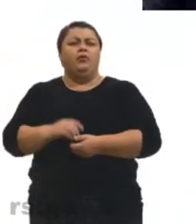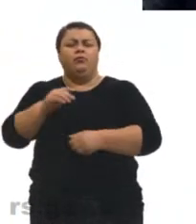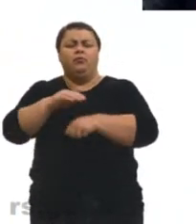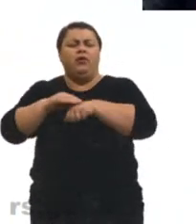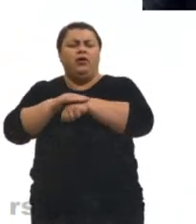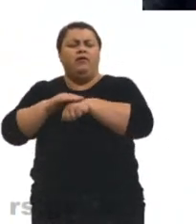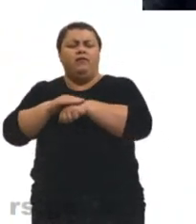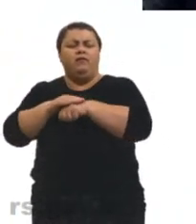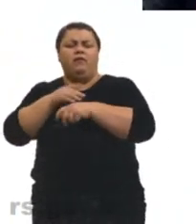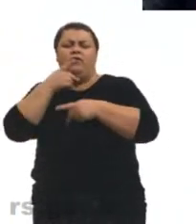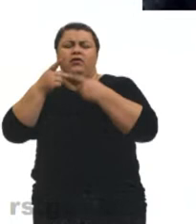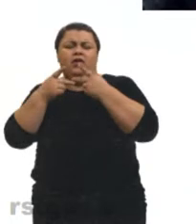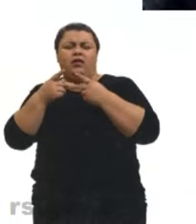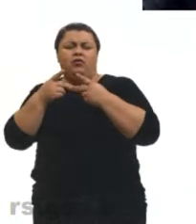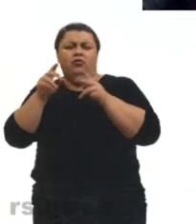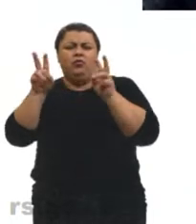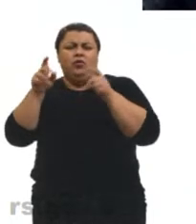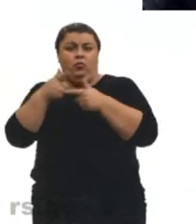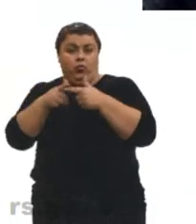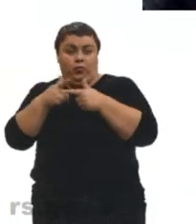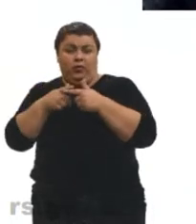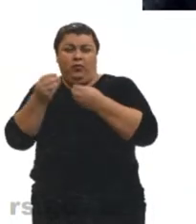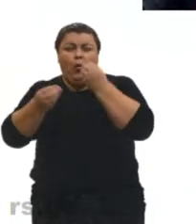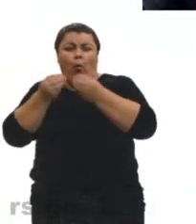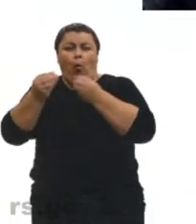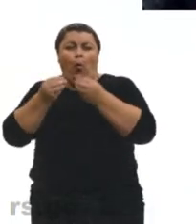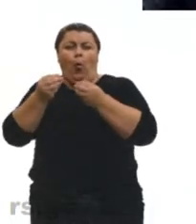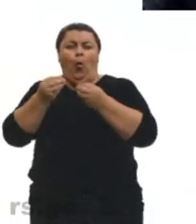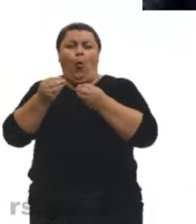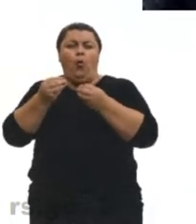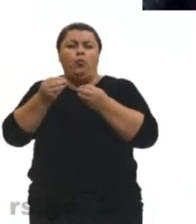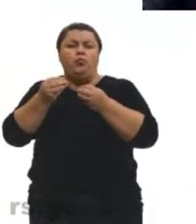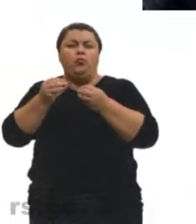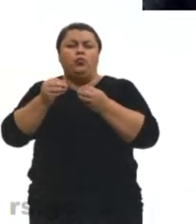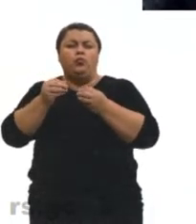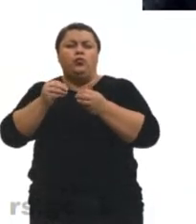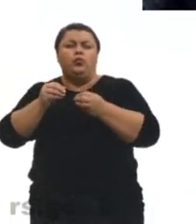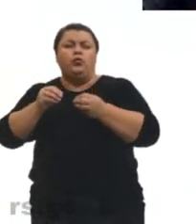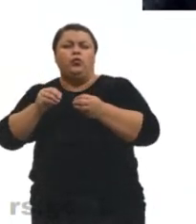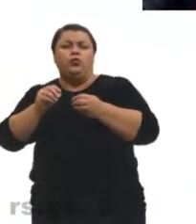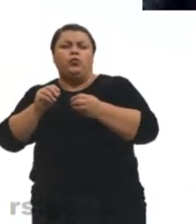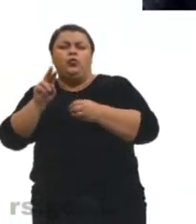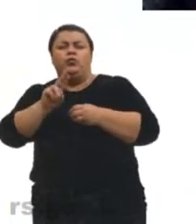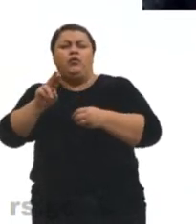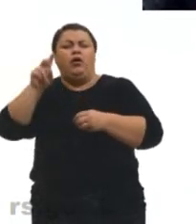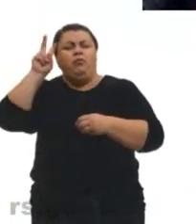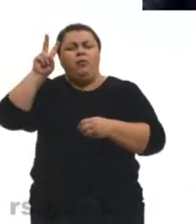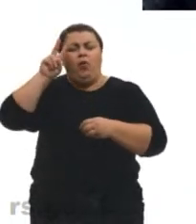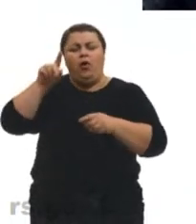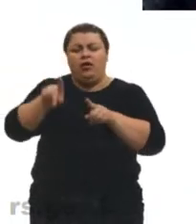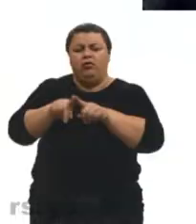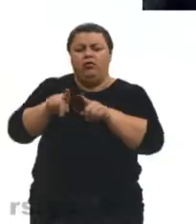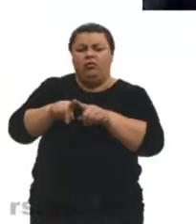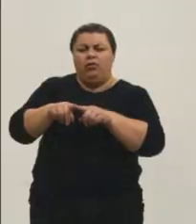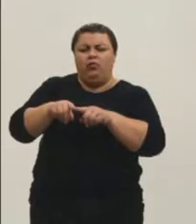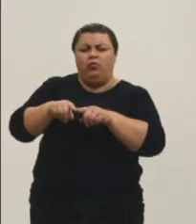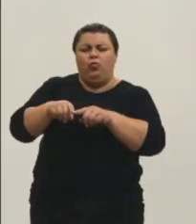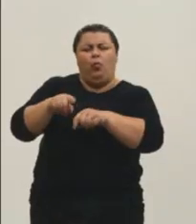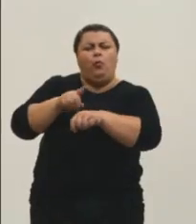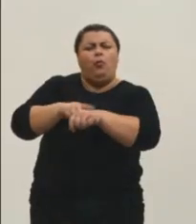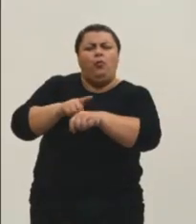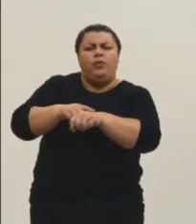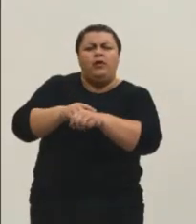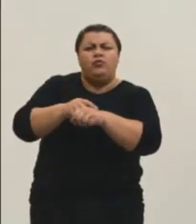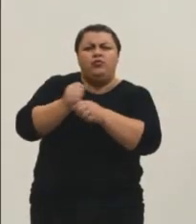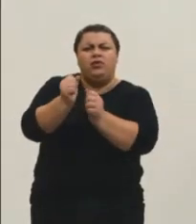gente falar um pouco sobre essa situação problema sobre como lidar com a memória e os monumentos da escravidão a gente tem que elucidar um pouco